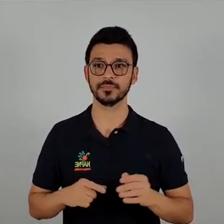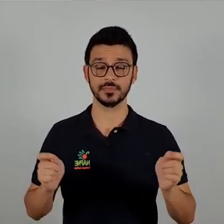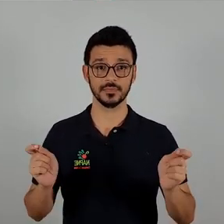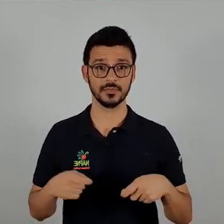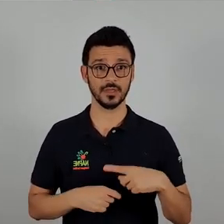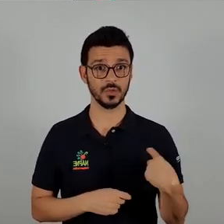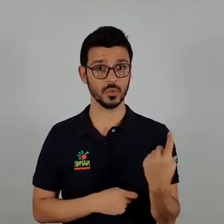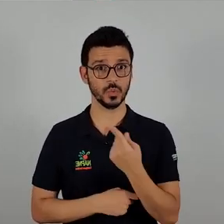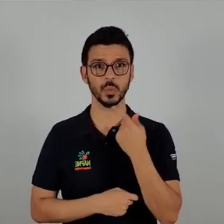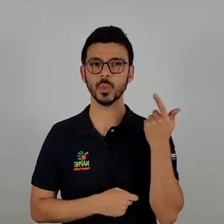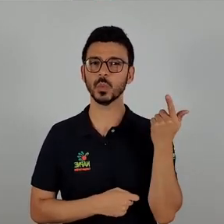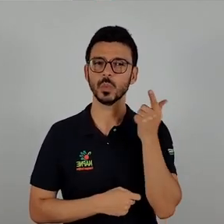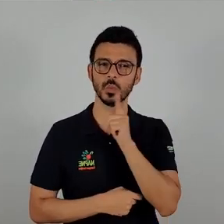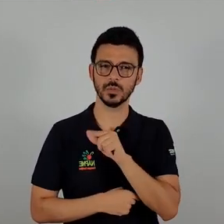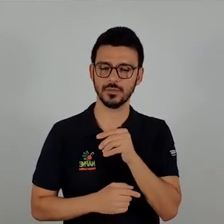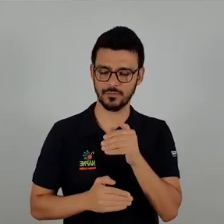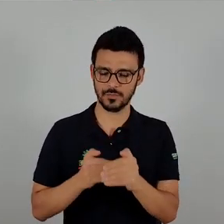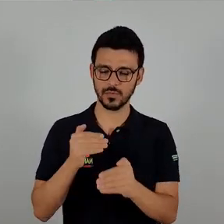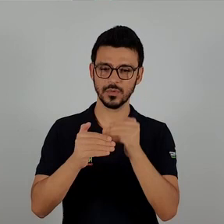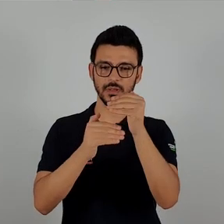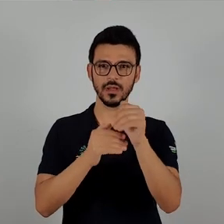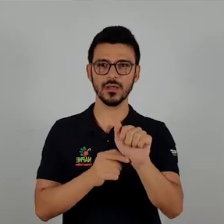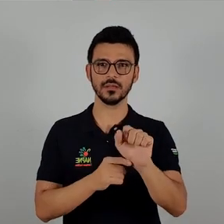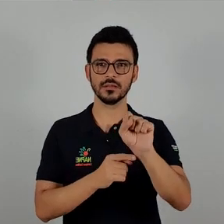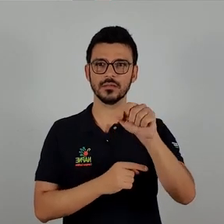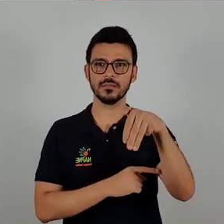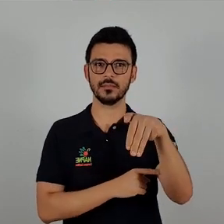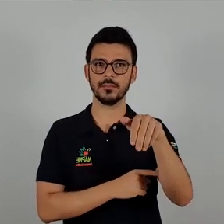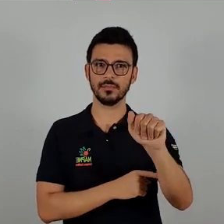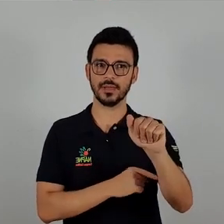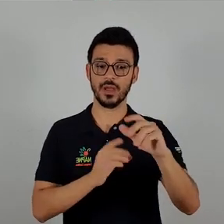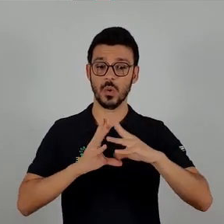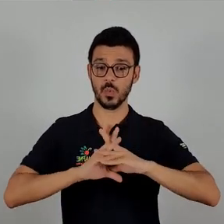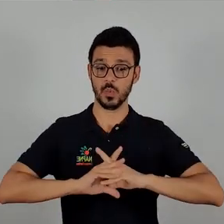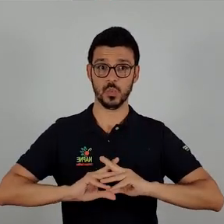Olha aí umas formulazinhas prontas para vocês entenderem. Elas podem vir em cápsulas,